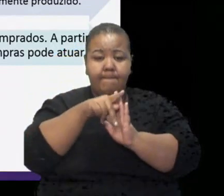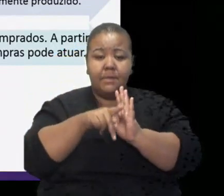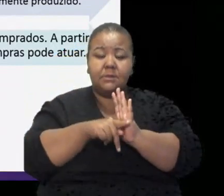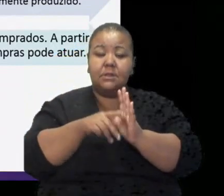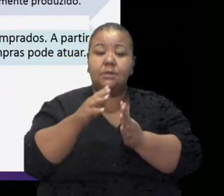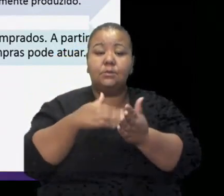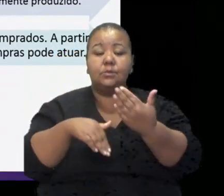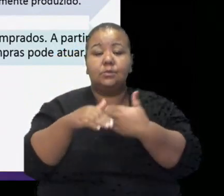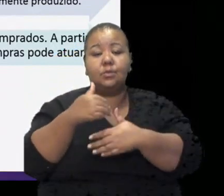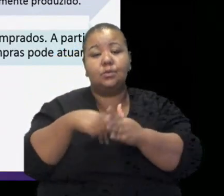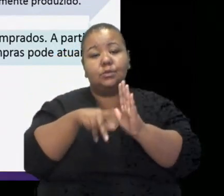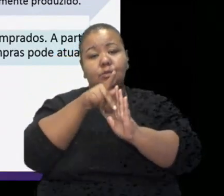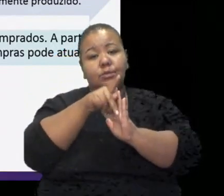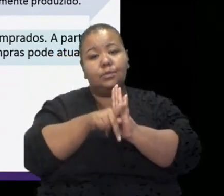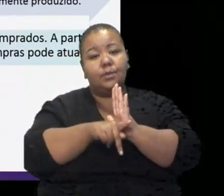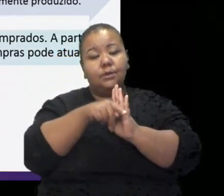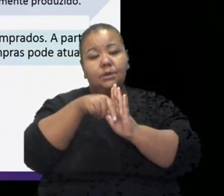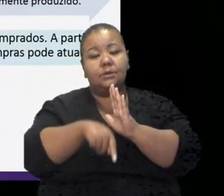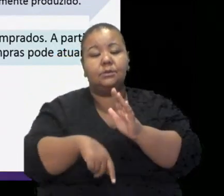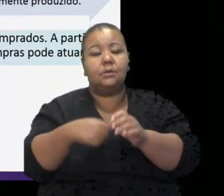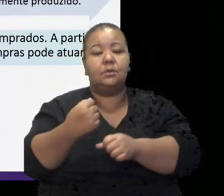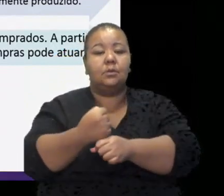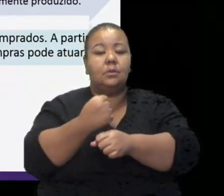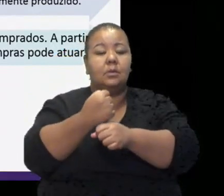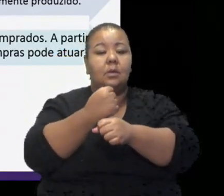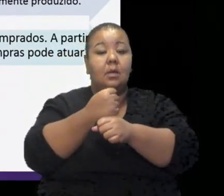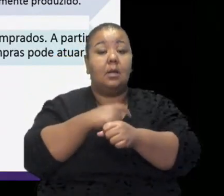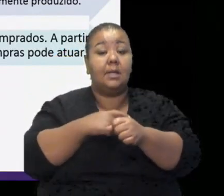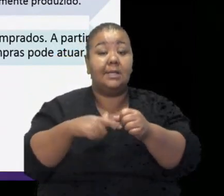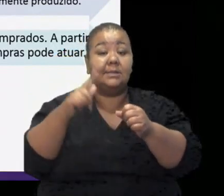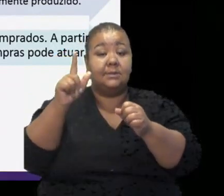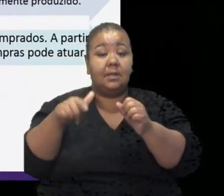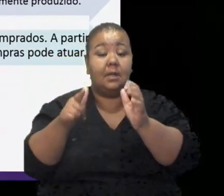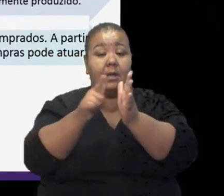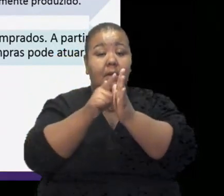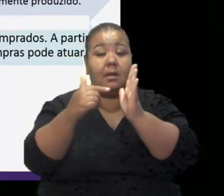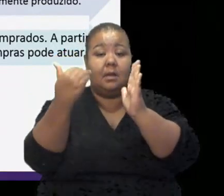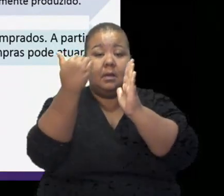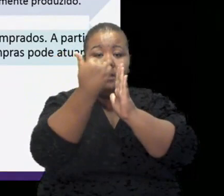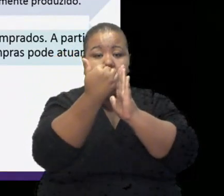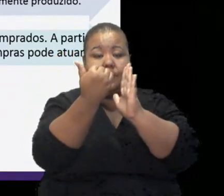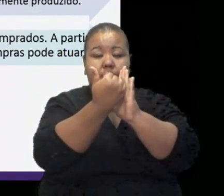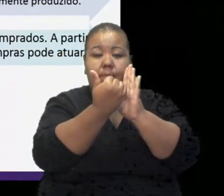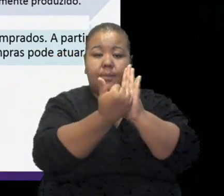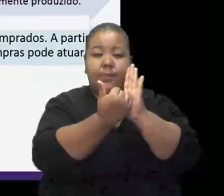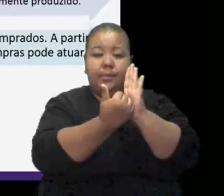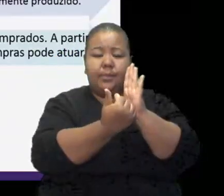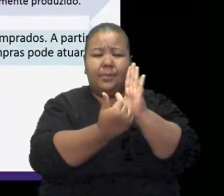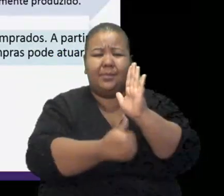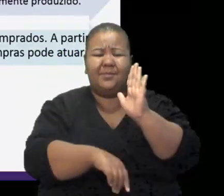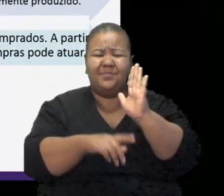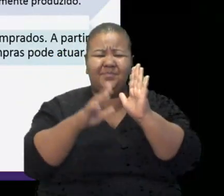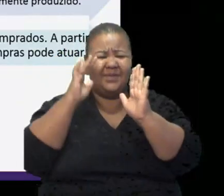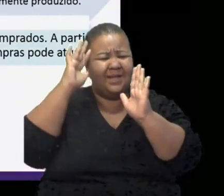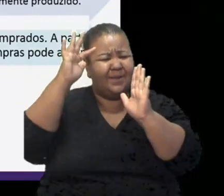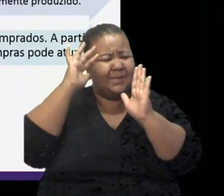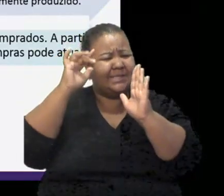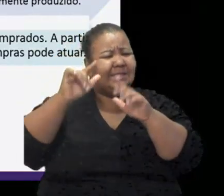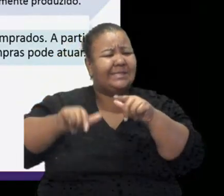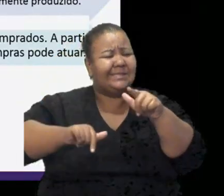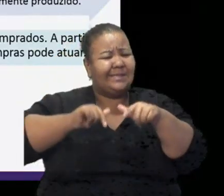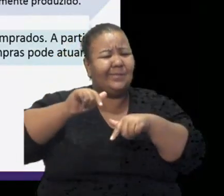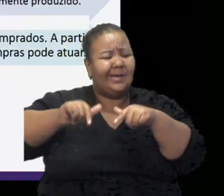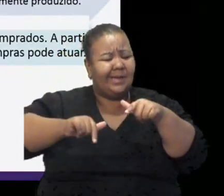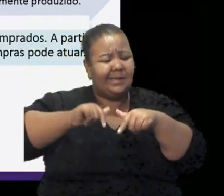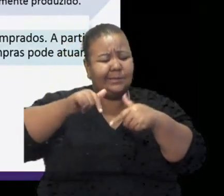os projetos da linha de fabricação devem ser catalogados em todos os seus componentes. Vai imaginando o trabalho que isso dá, né?